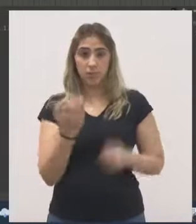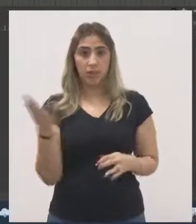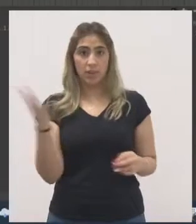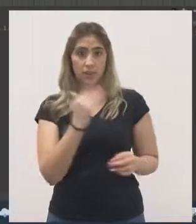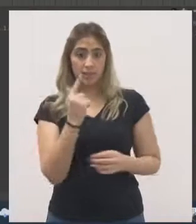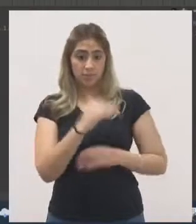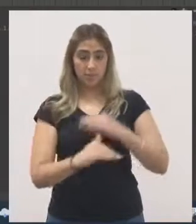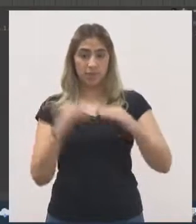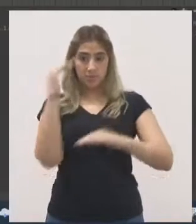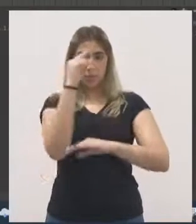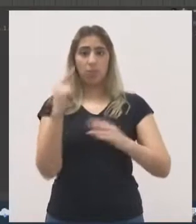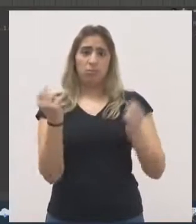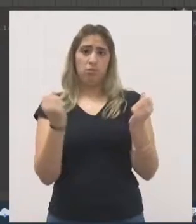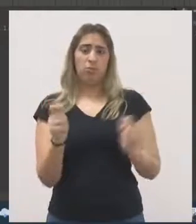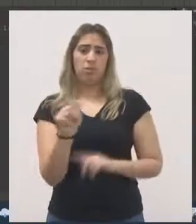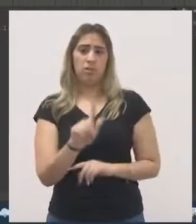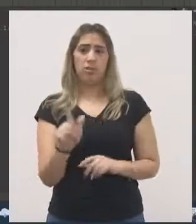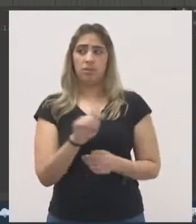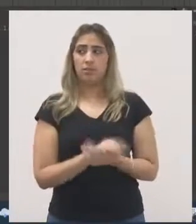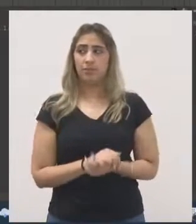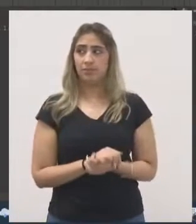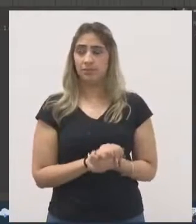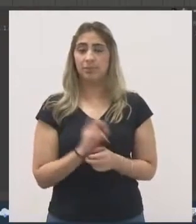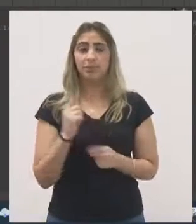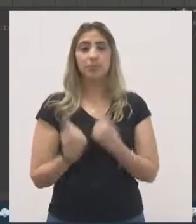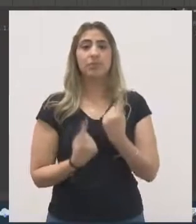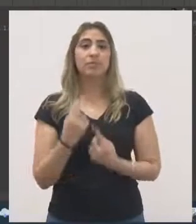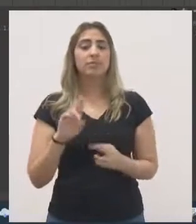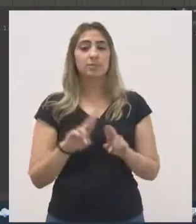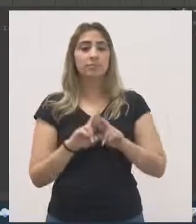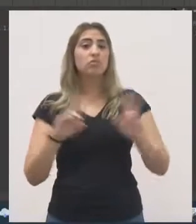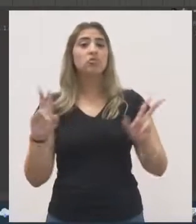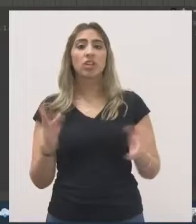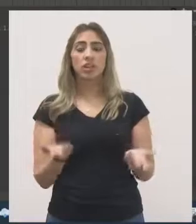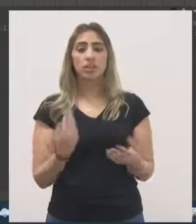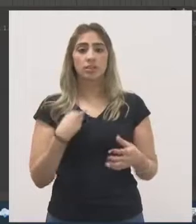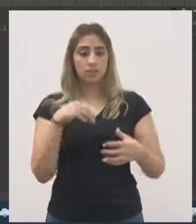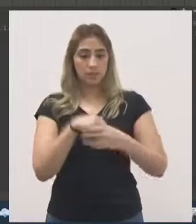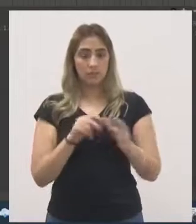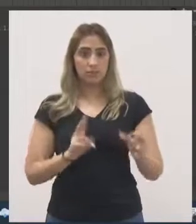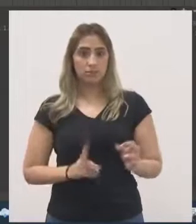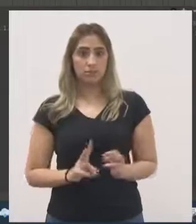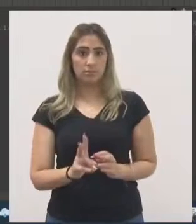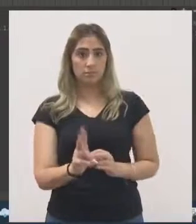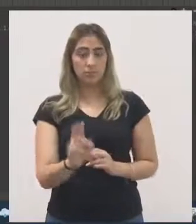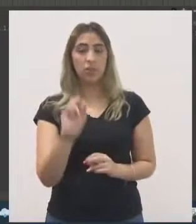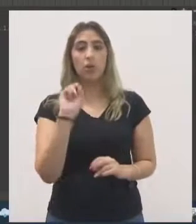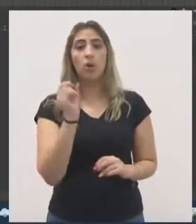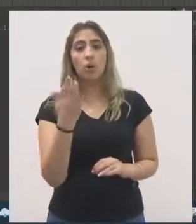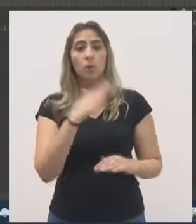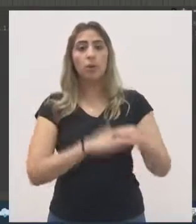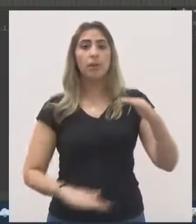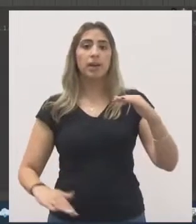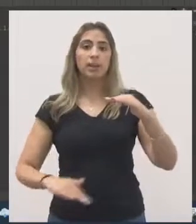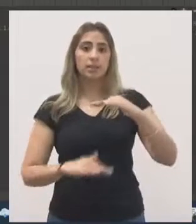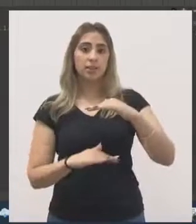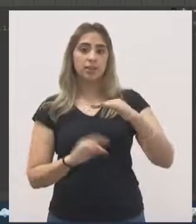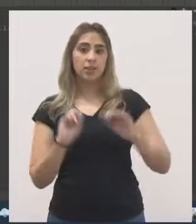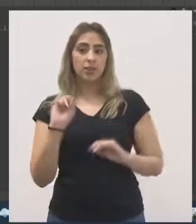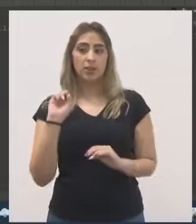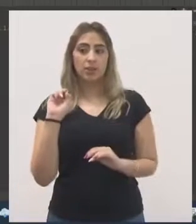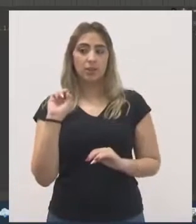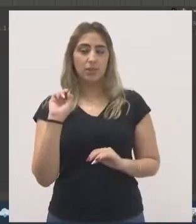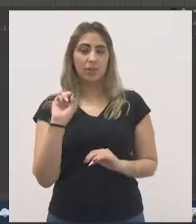cima, poderia. E qual a diferença de eu deixar ela em cima, como sendo uma continuidade, ou deixar ela embaixo? A diferença